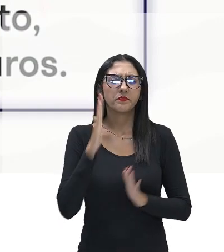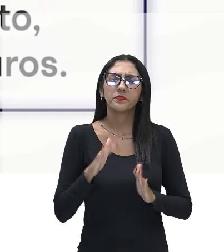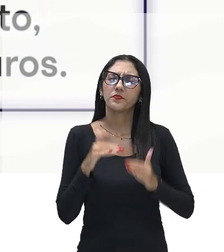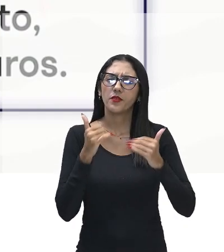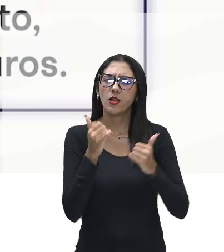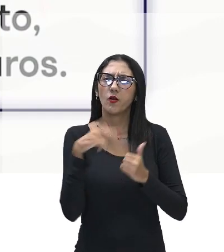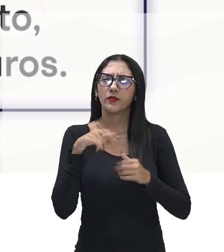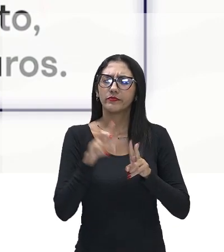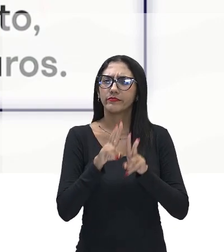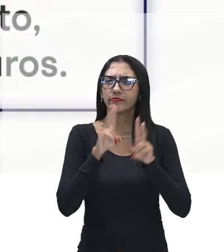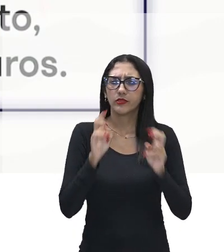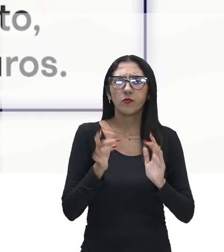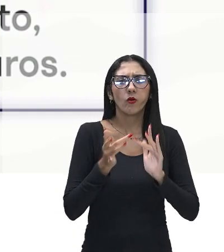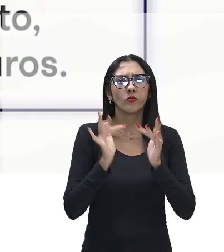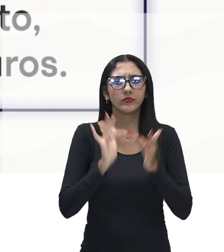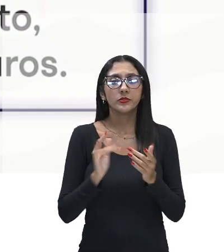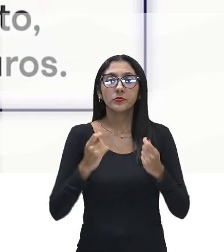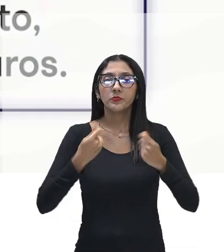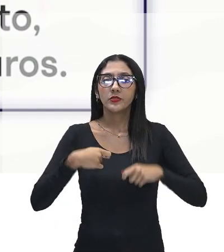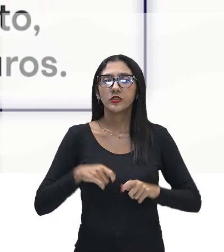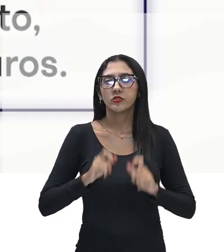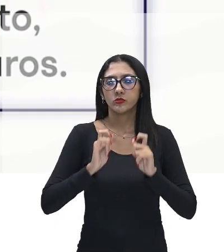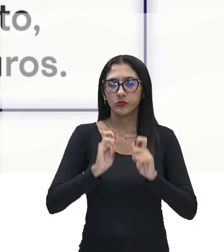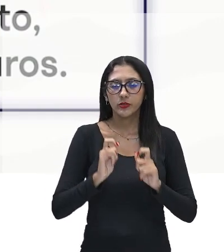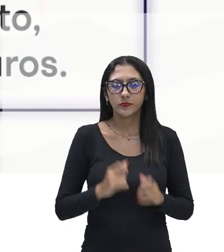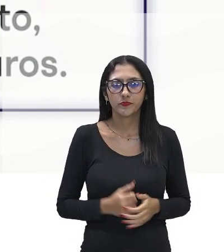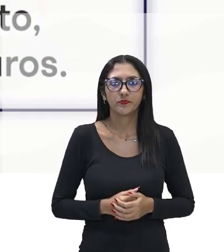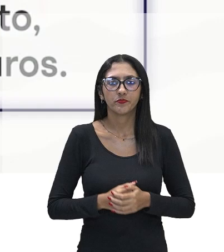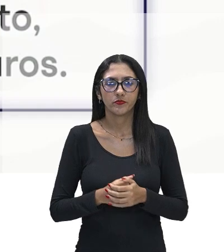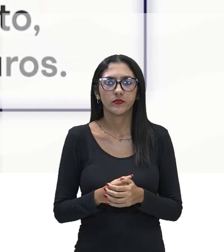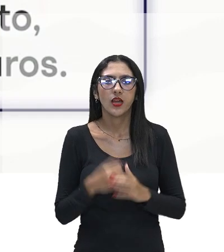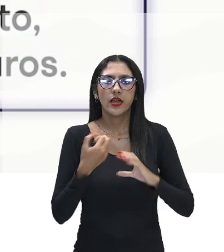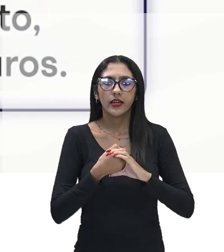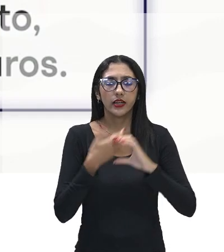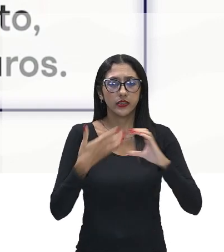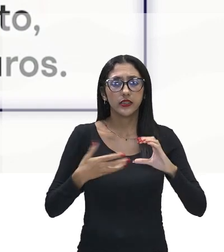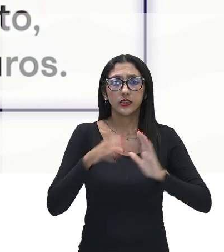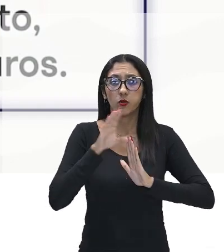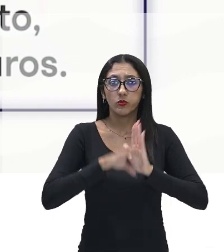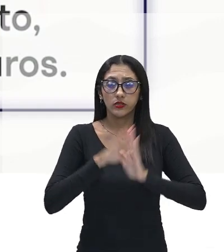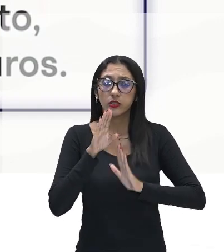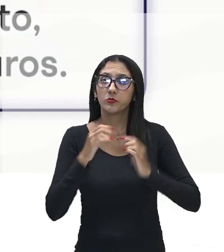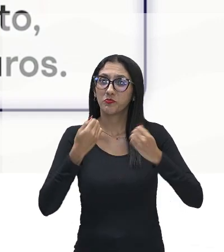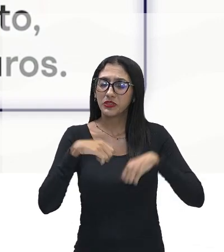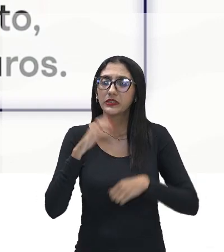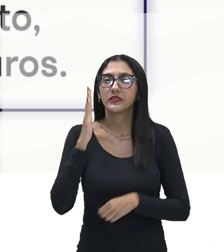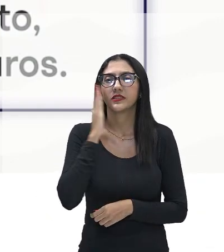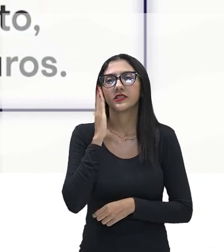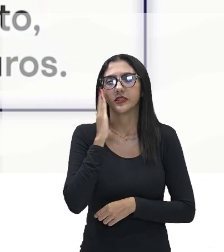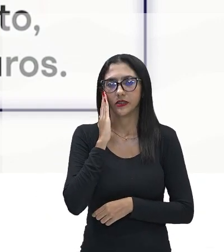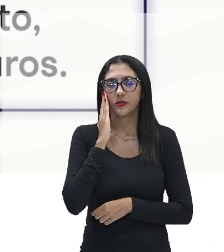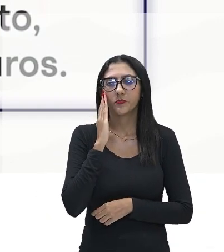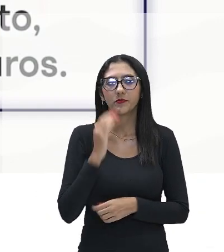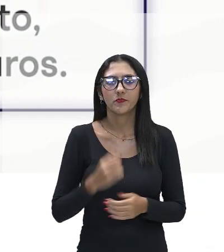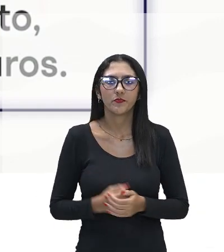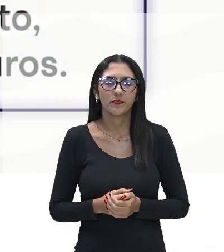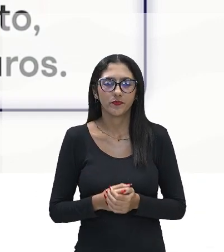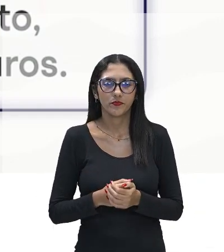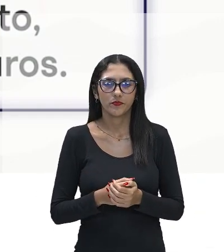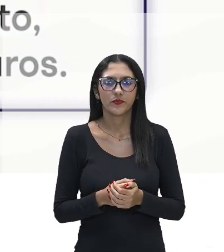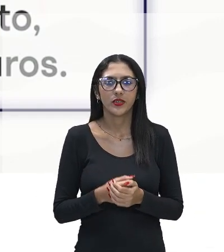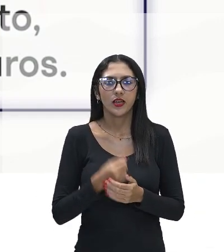financeira, é necessário o domínio dos seus principais conceitos, sendo eles